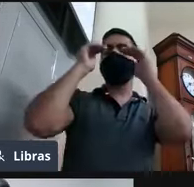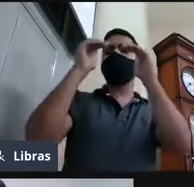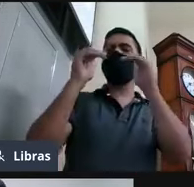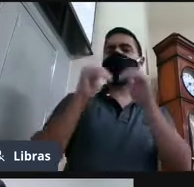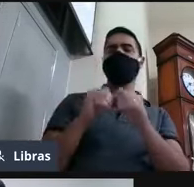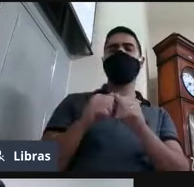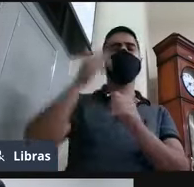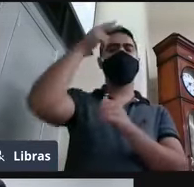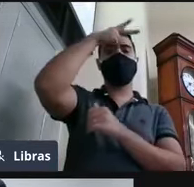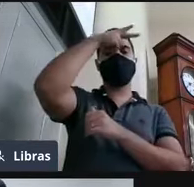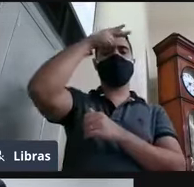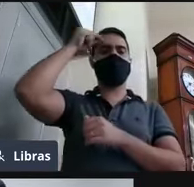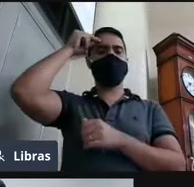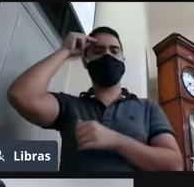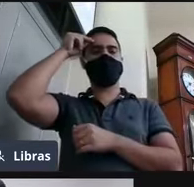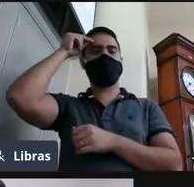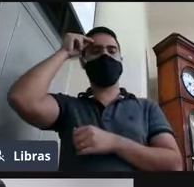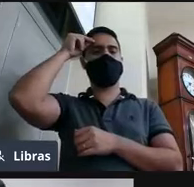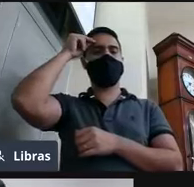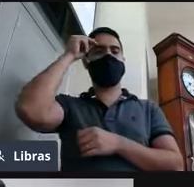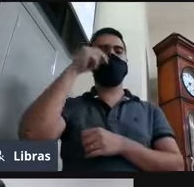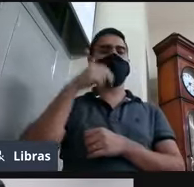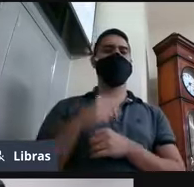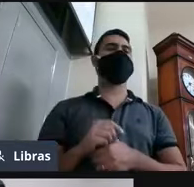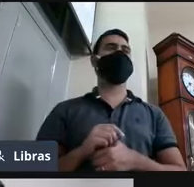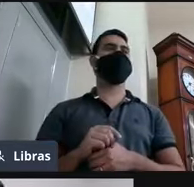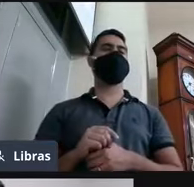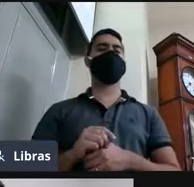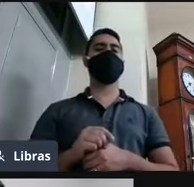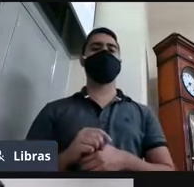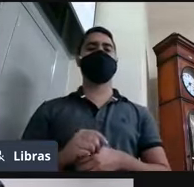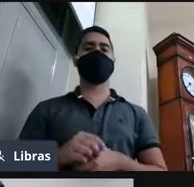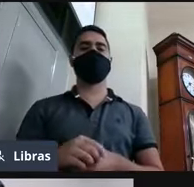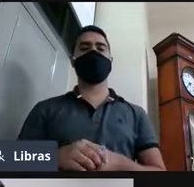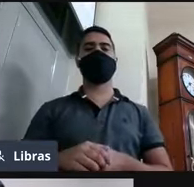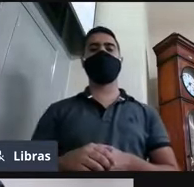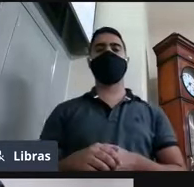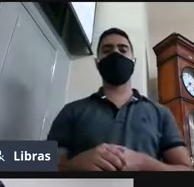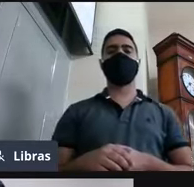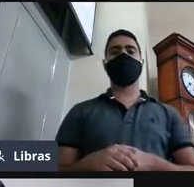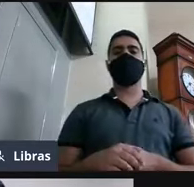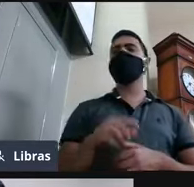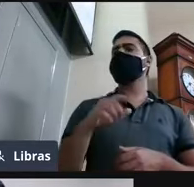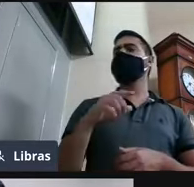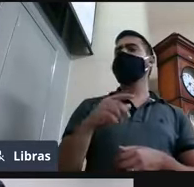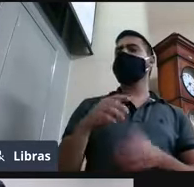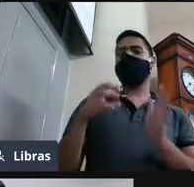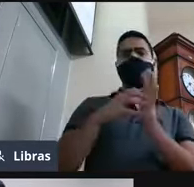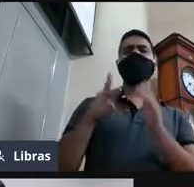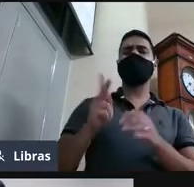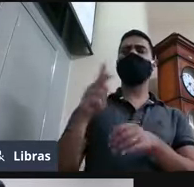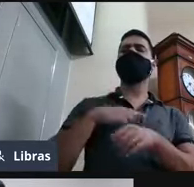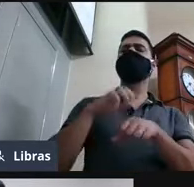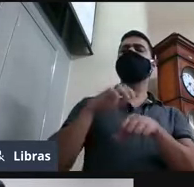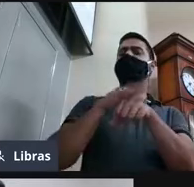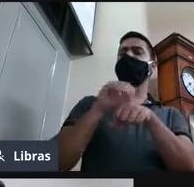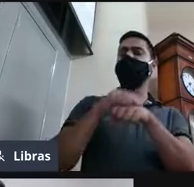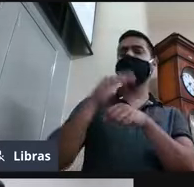do poder executivo com o poder legislativo, que teve muito carinho, muito respeito,